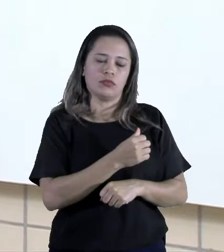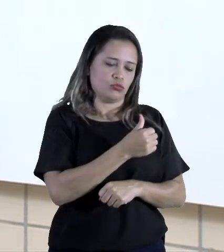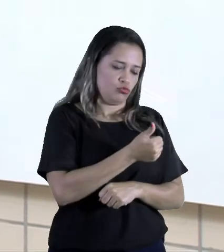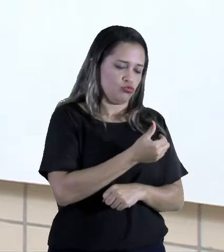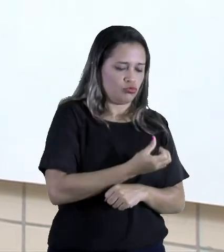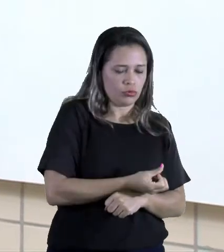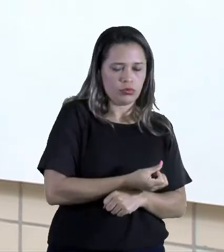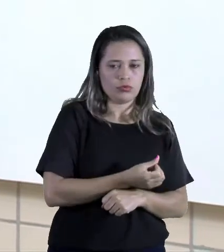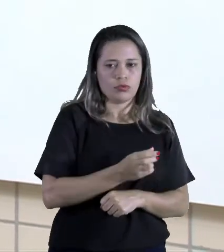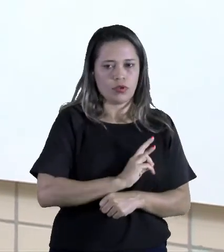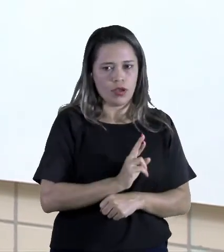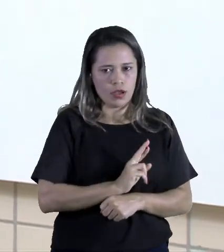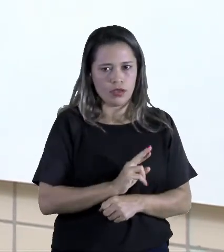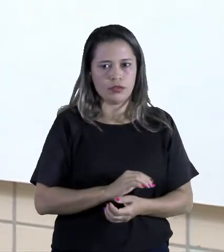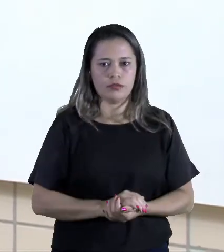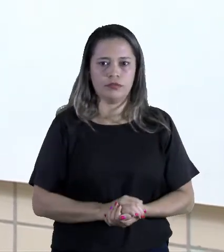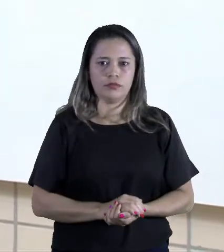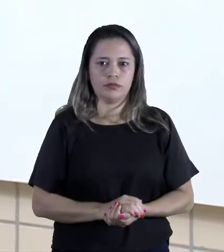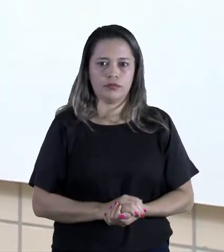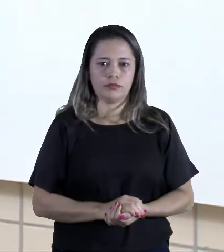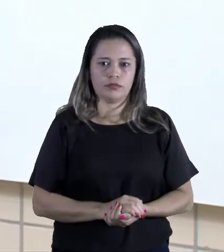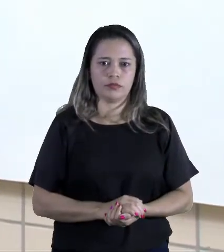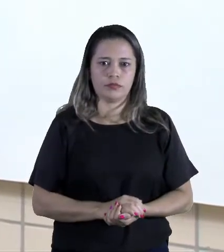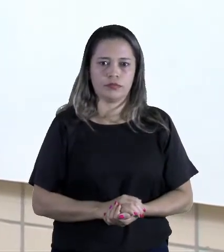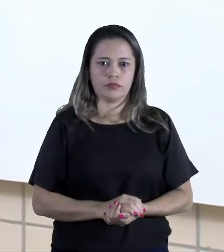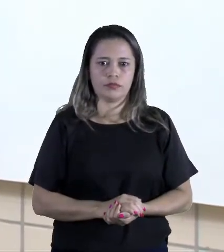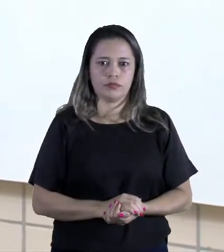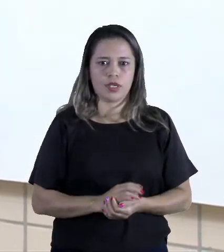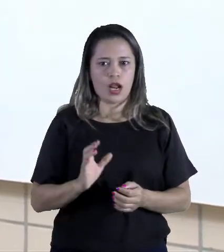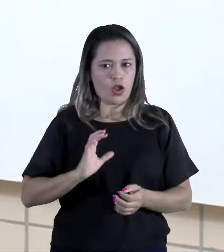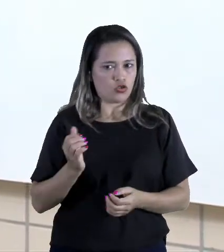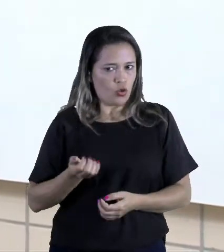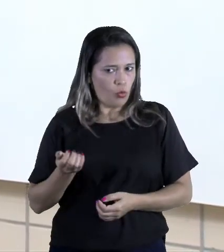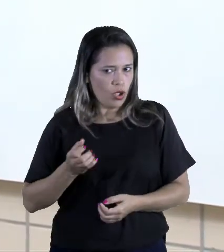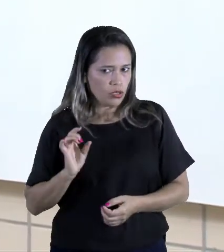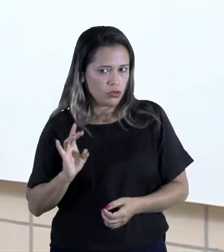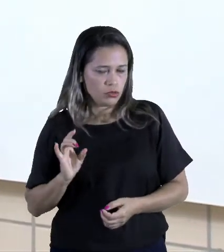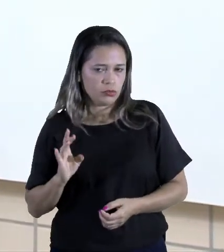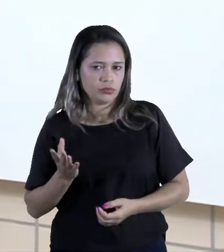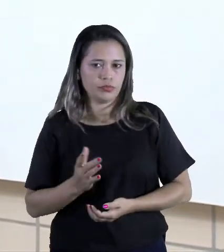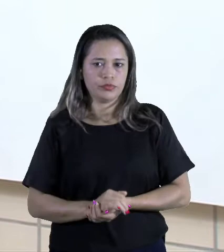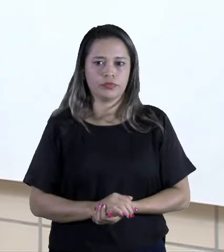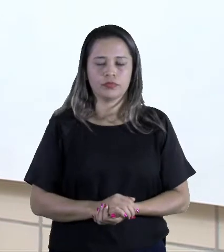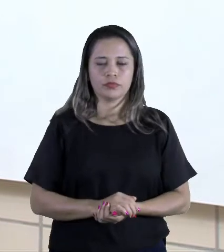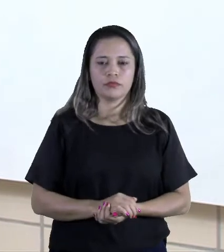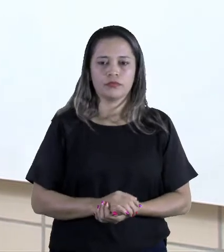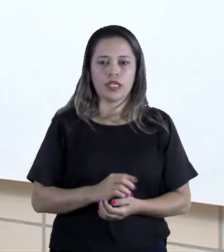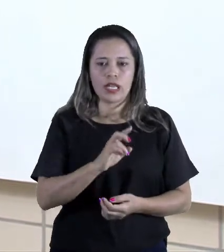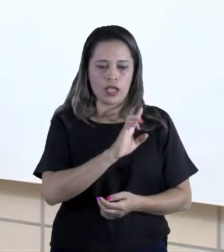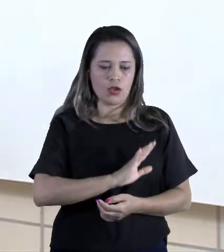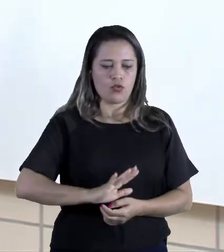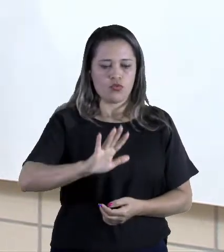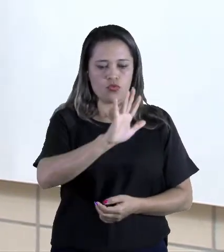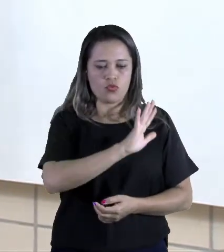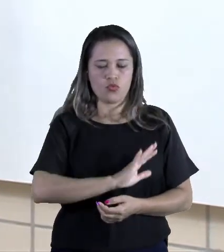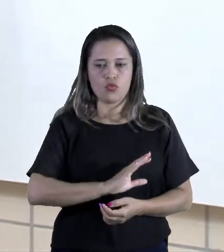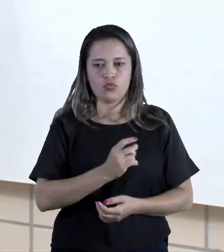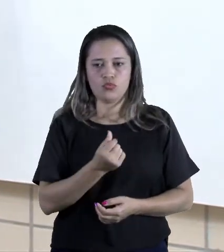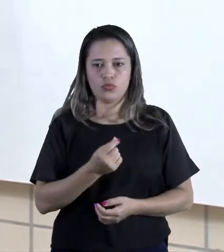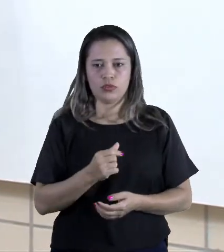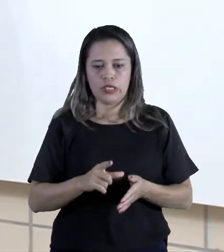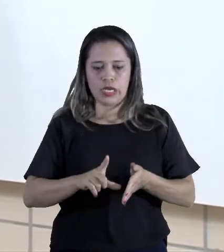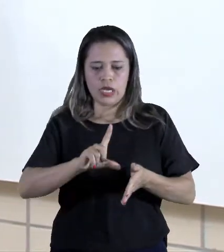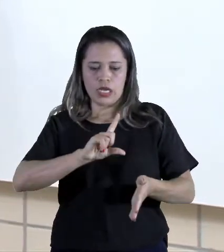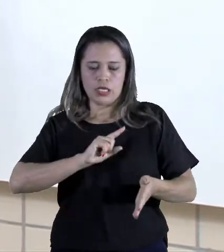R$16. Então, ó, agora é só moeda, né? A parte inteira do meu dinheiro, ou seja, antes